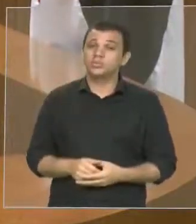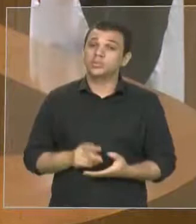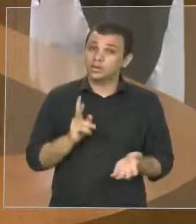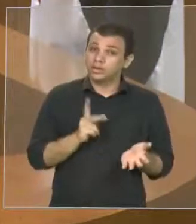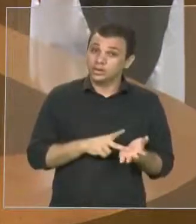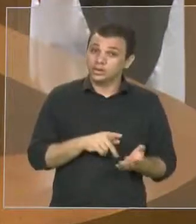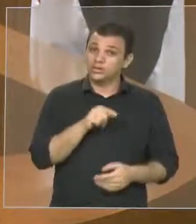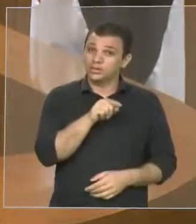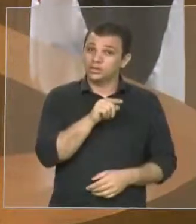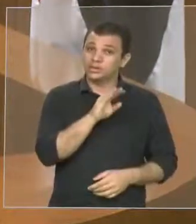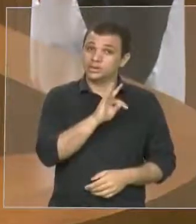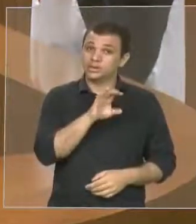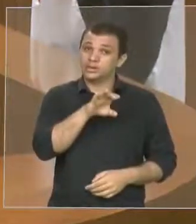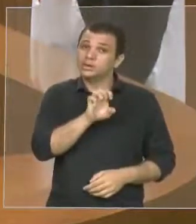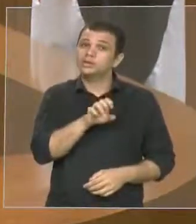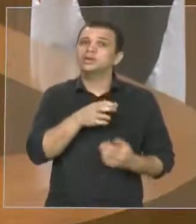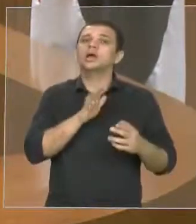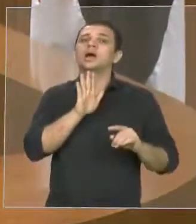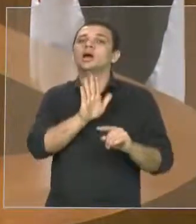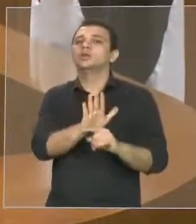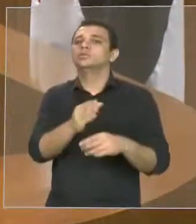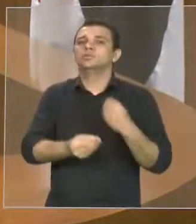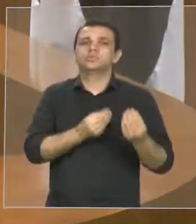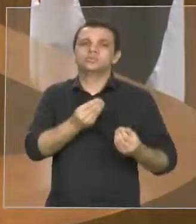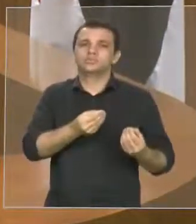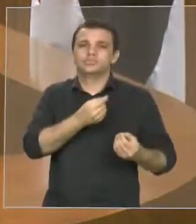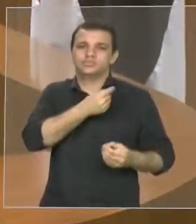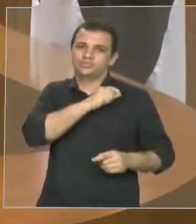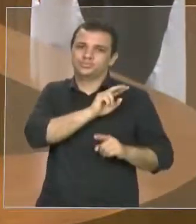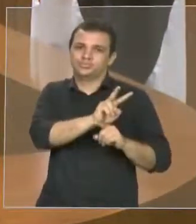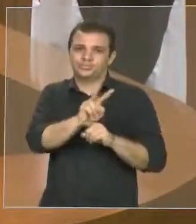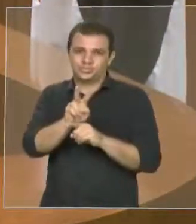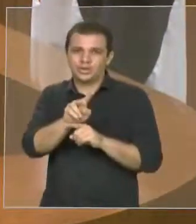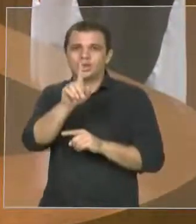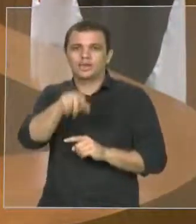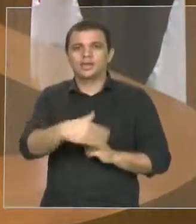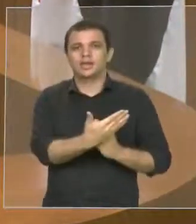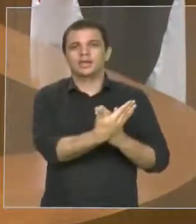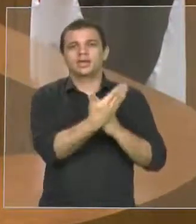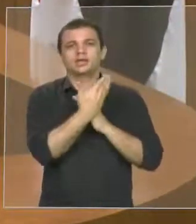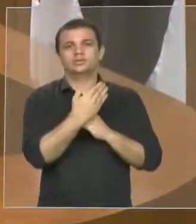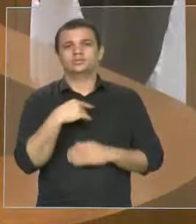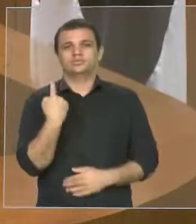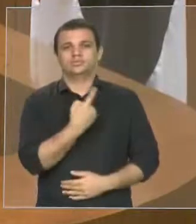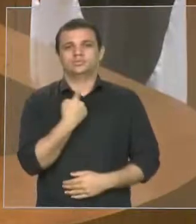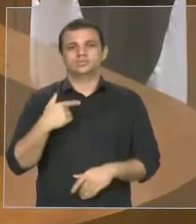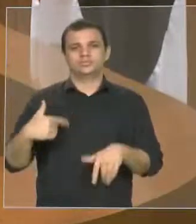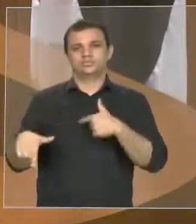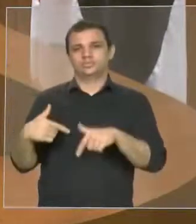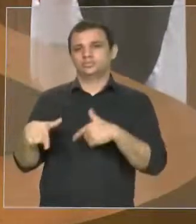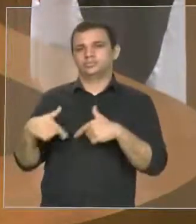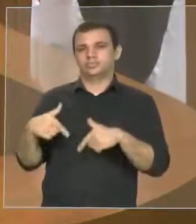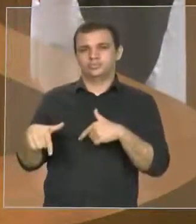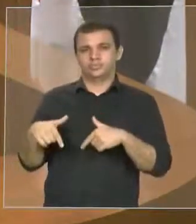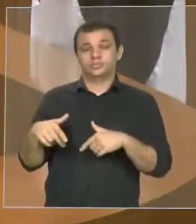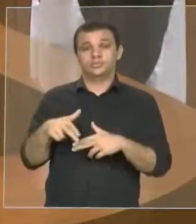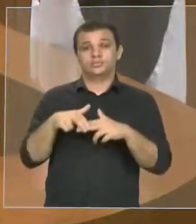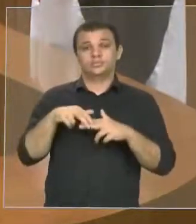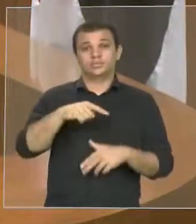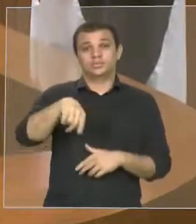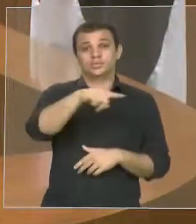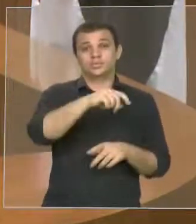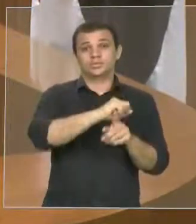ajudando nisso, que é o fundamento de todos nós, servidores públicos, que somos remunerados pela sociedade